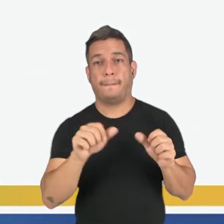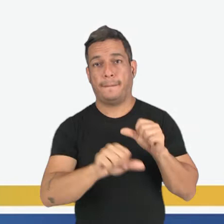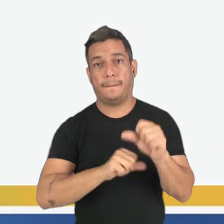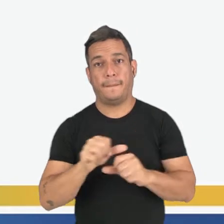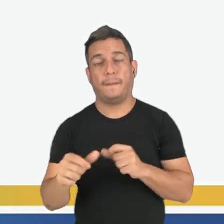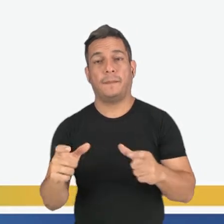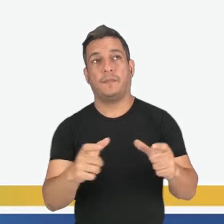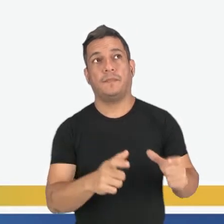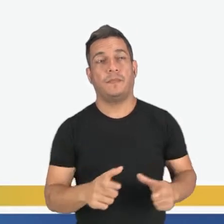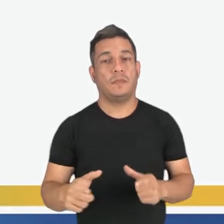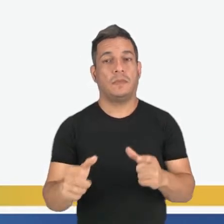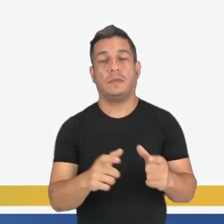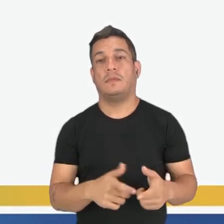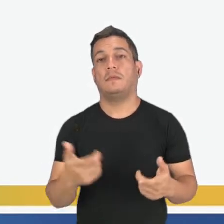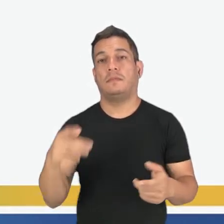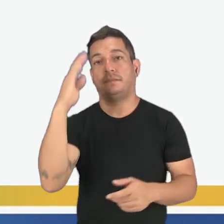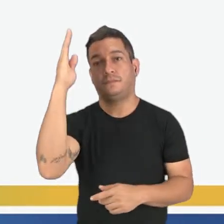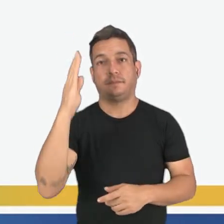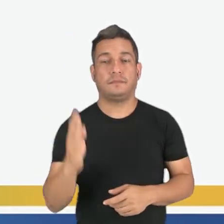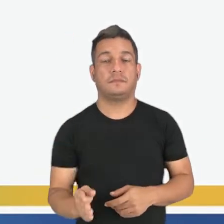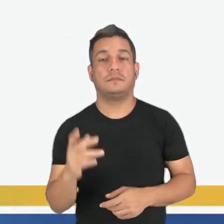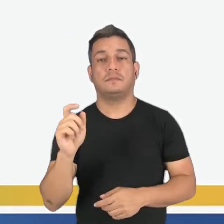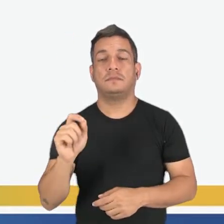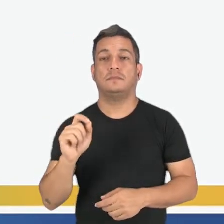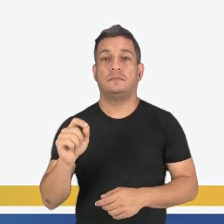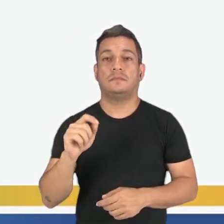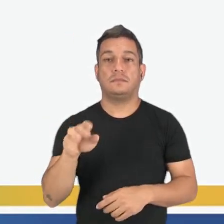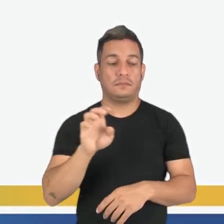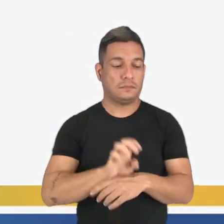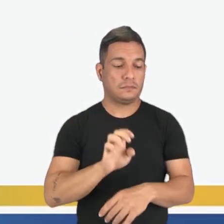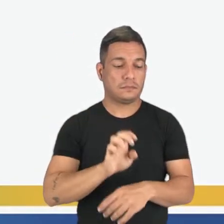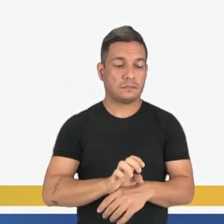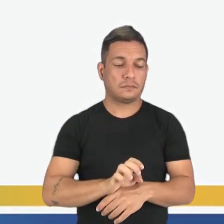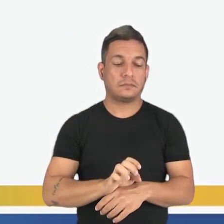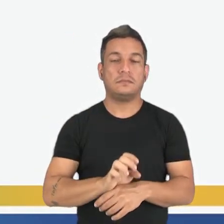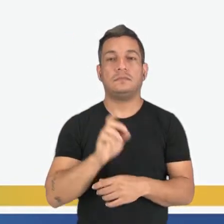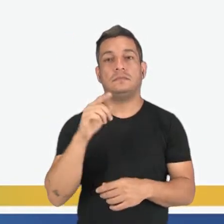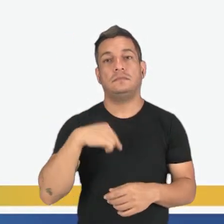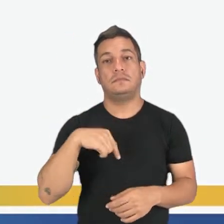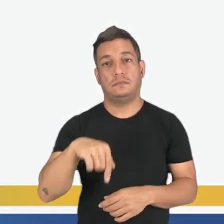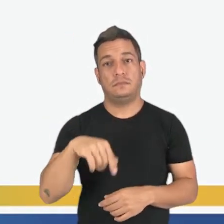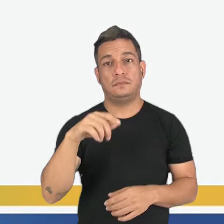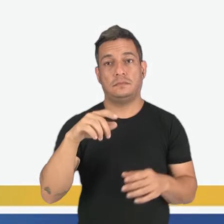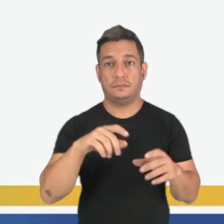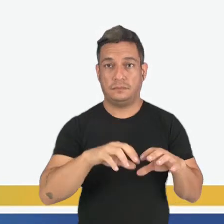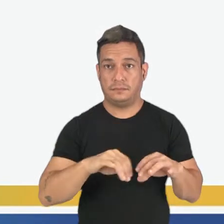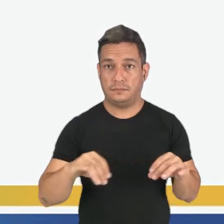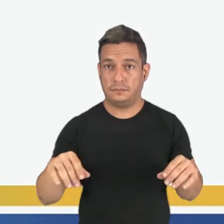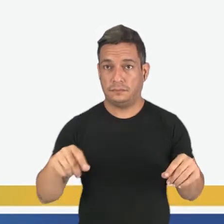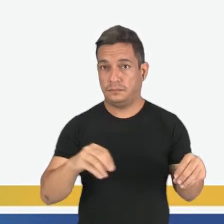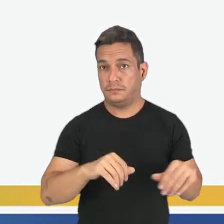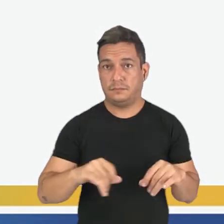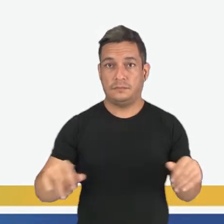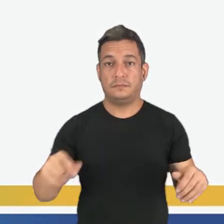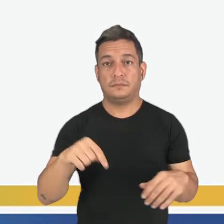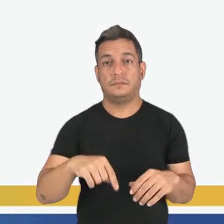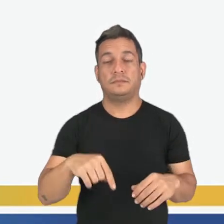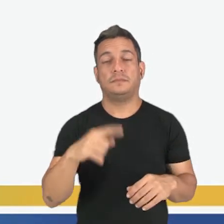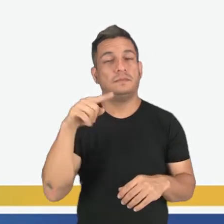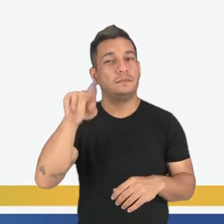no território, tanto brasileiro quanto estadual. O nosso território, lembra dos